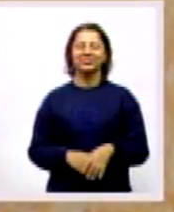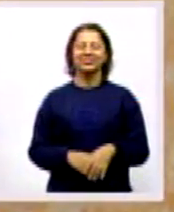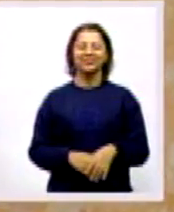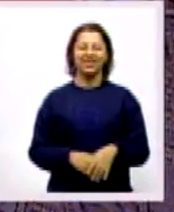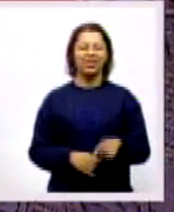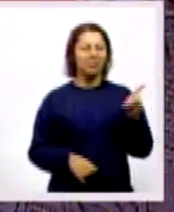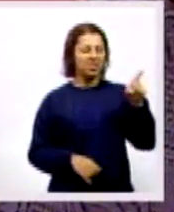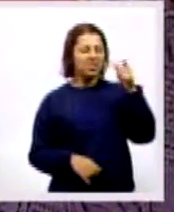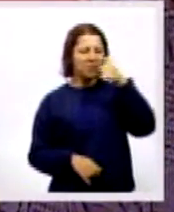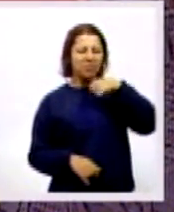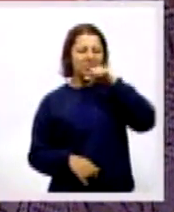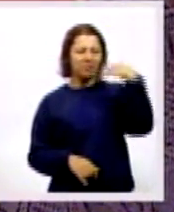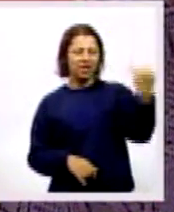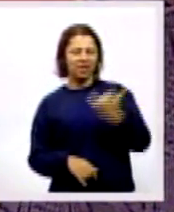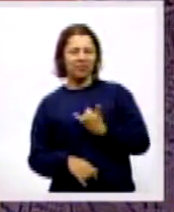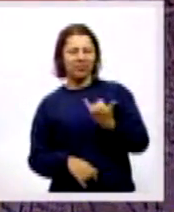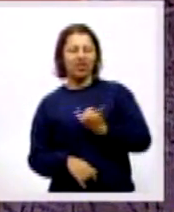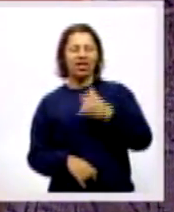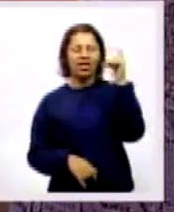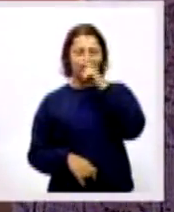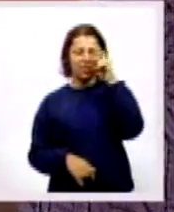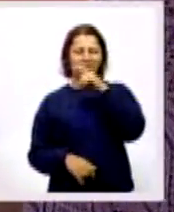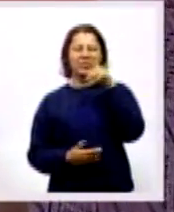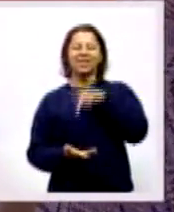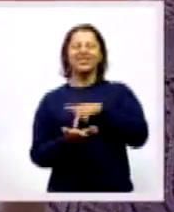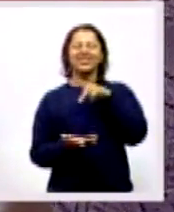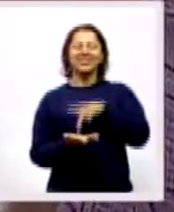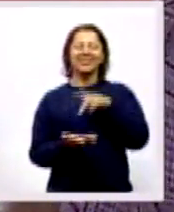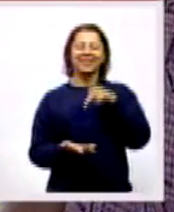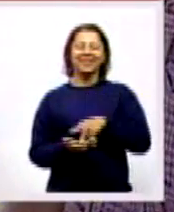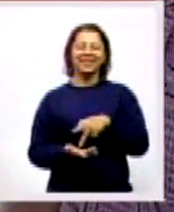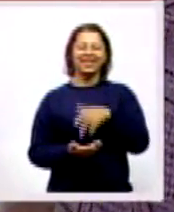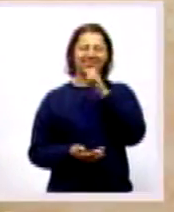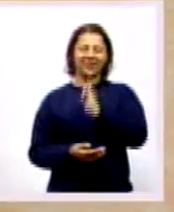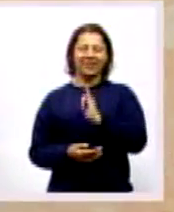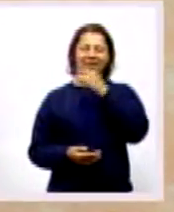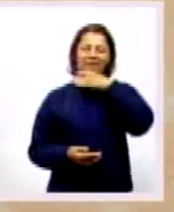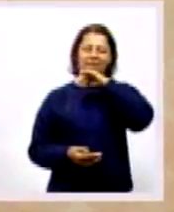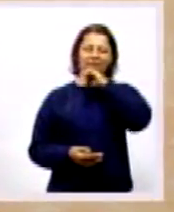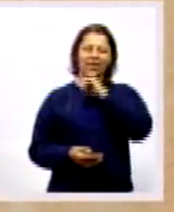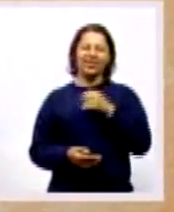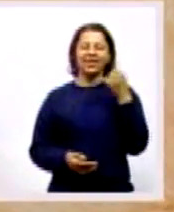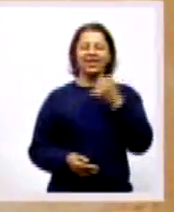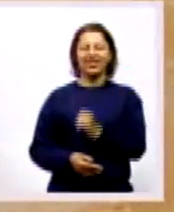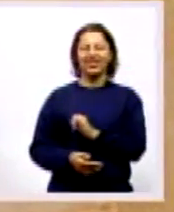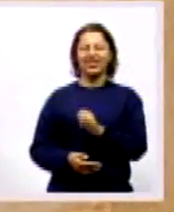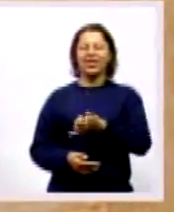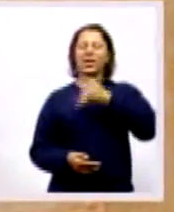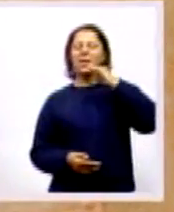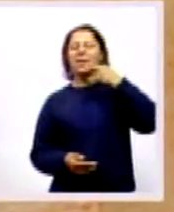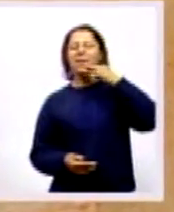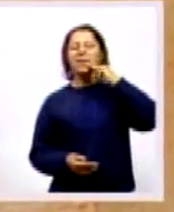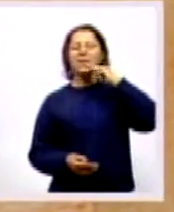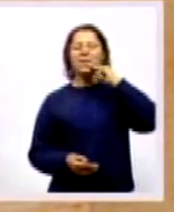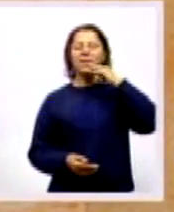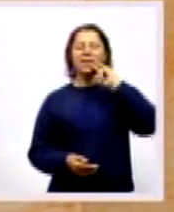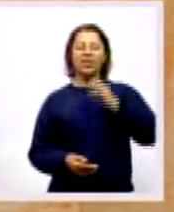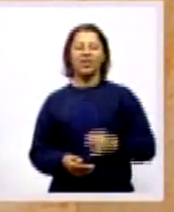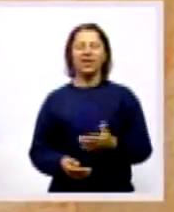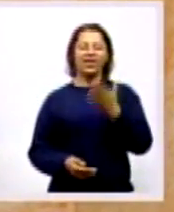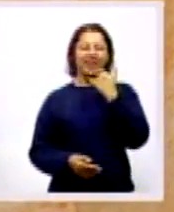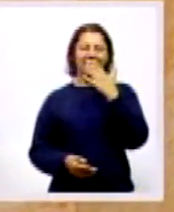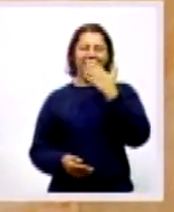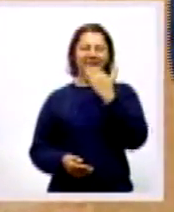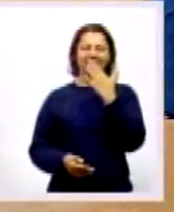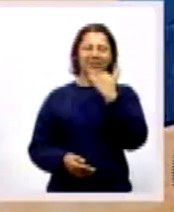Ela falava umas mentiras para a gente assim também. É. Falava para o meu pai: se tomar essa pinga e comer uma fatia de pepino, morre na